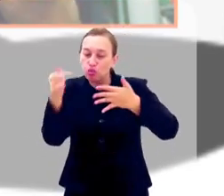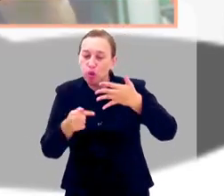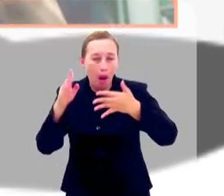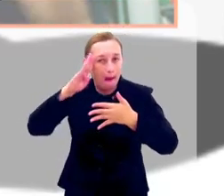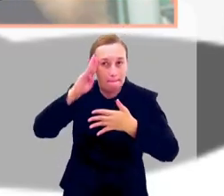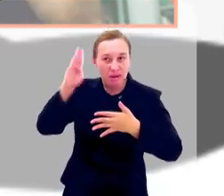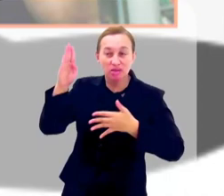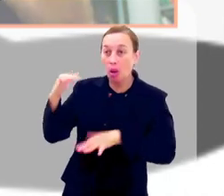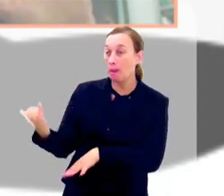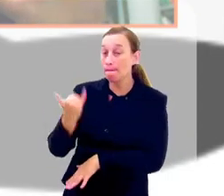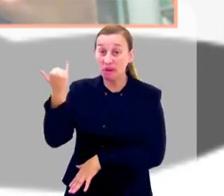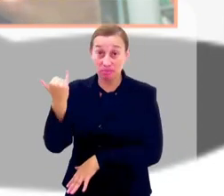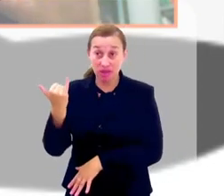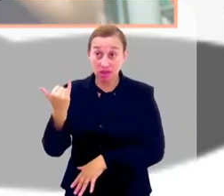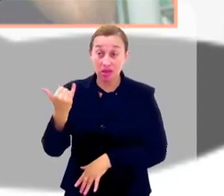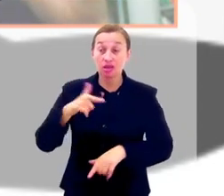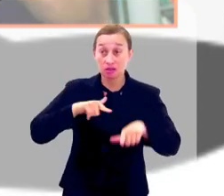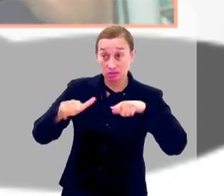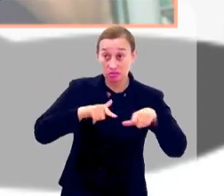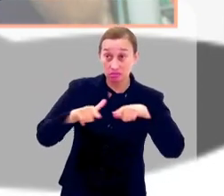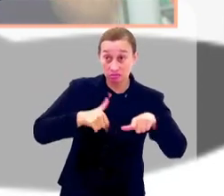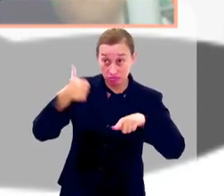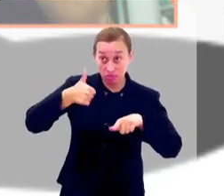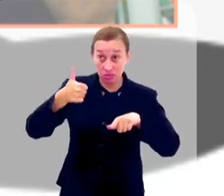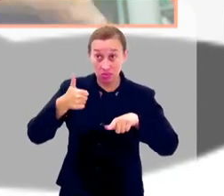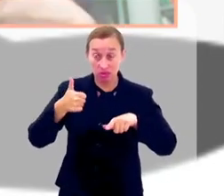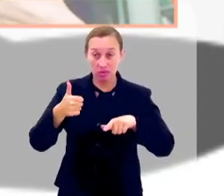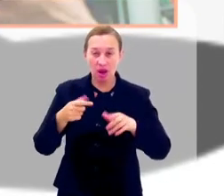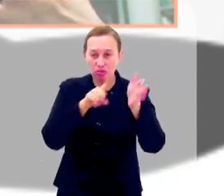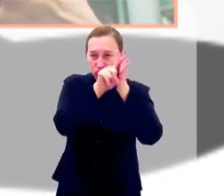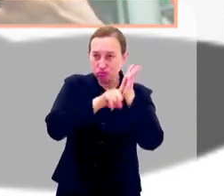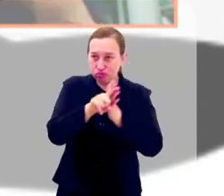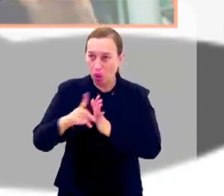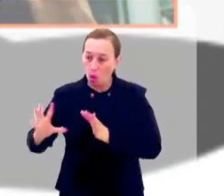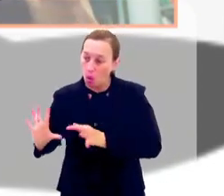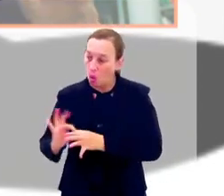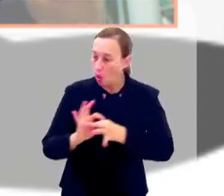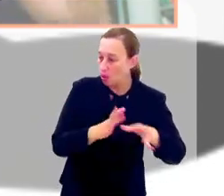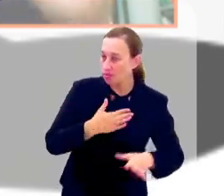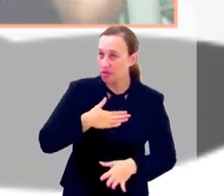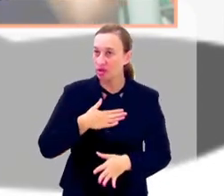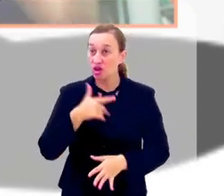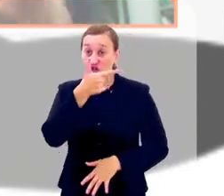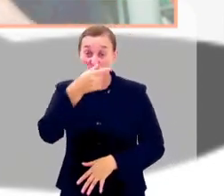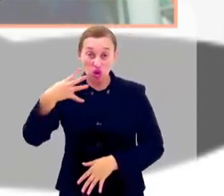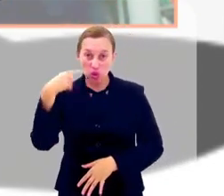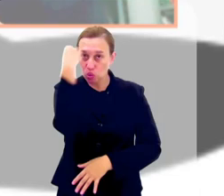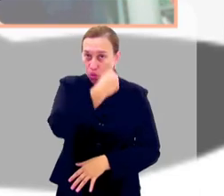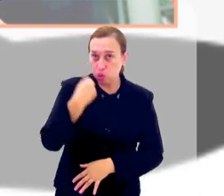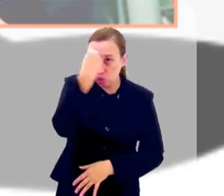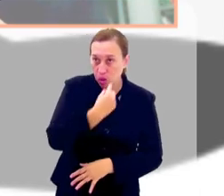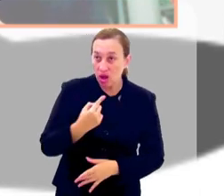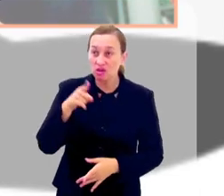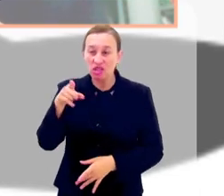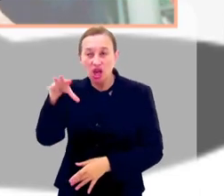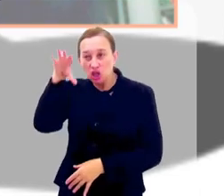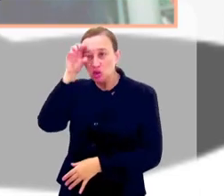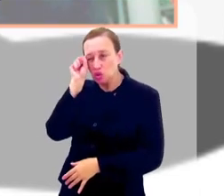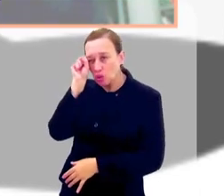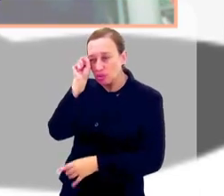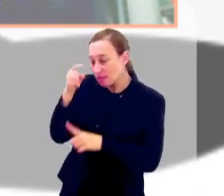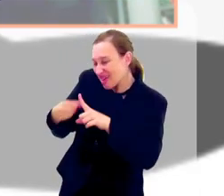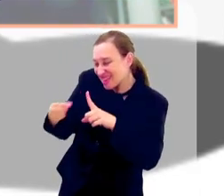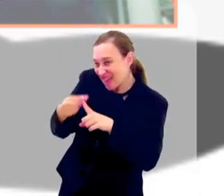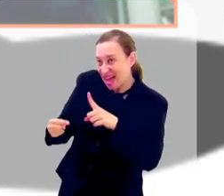falando em pontos fundamentais. Primeiro, o trabalho. Vamos falar do trabalho, que é a minha linha de pesquisa. Sim. Dia tem 24 horas. Se